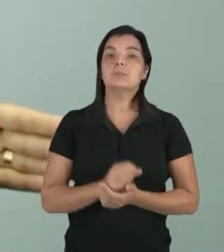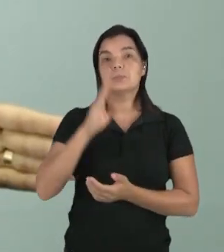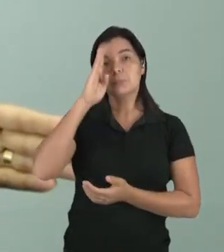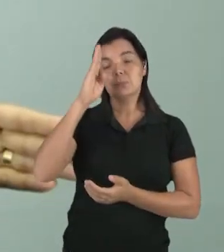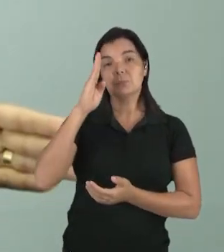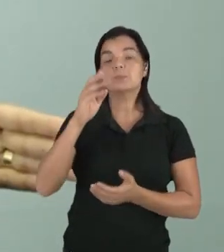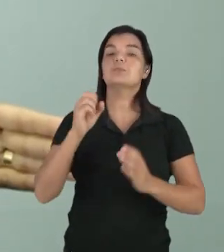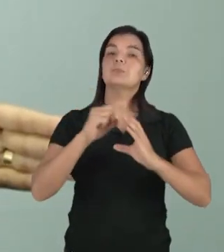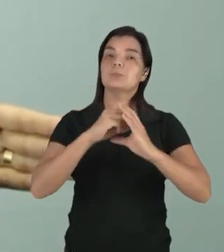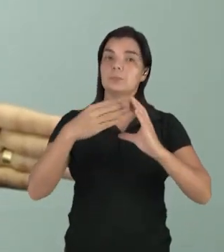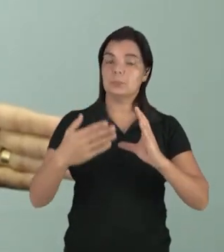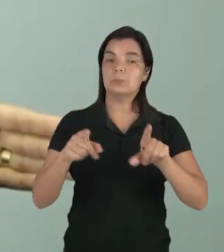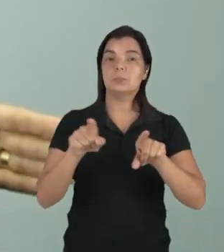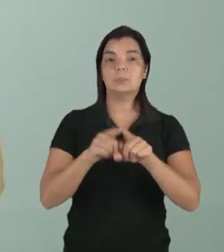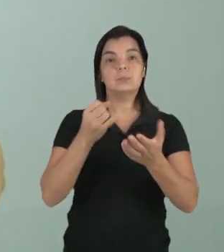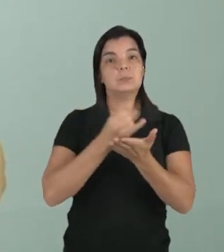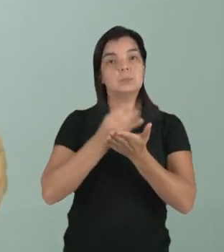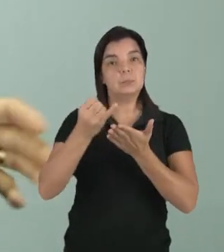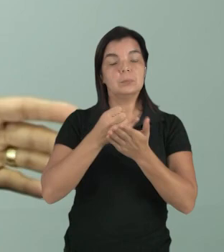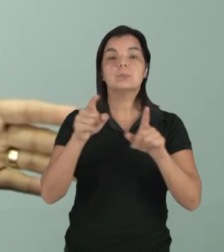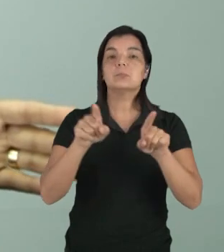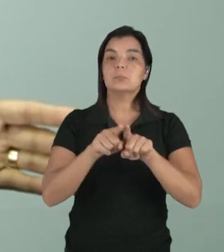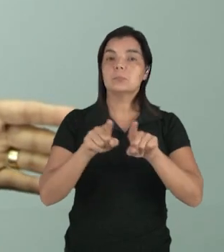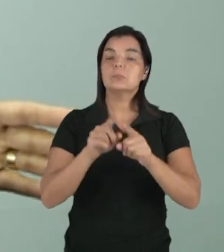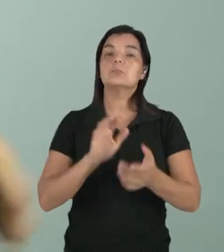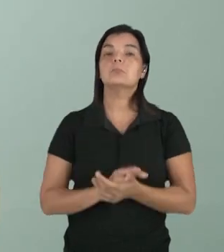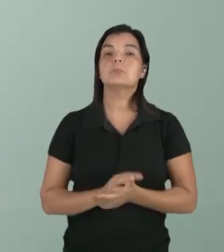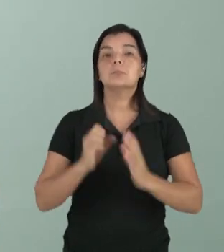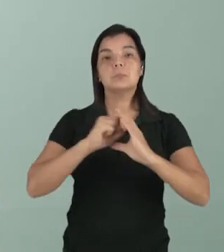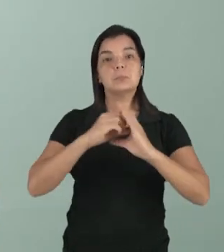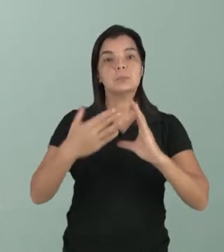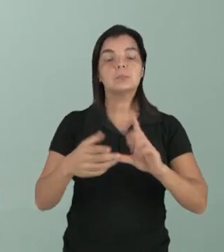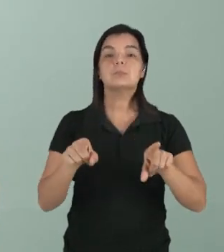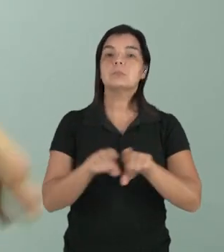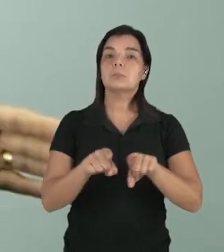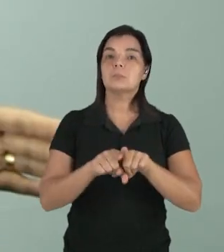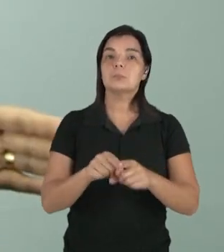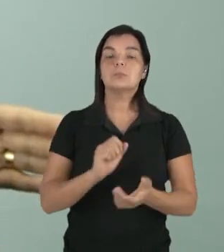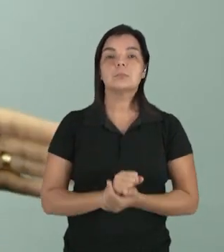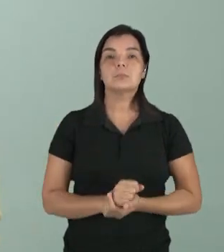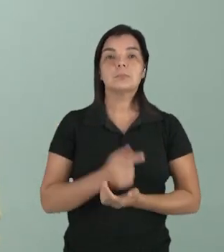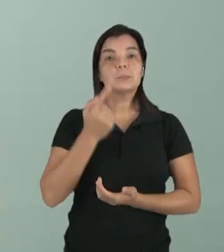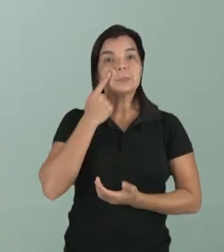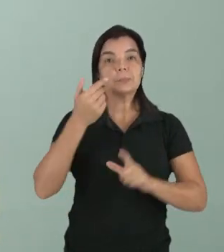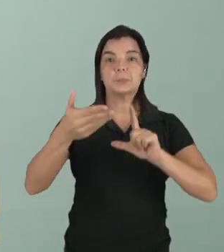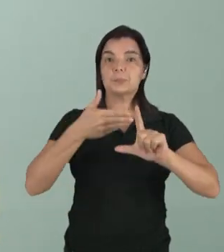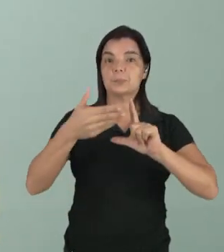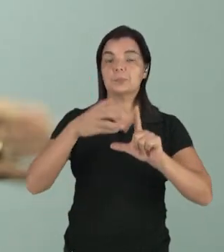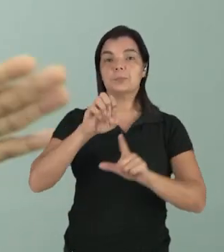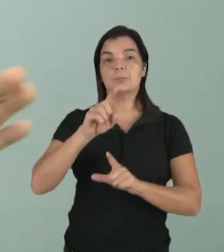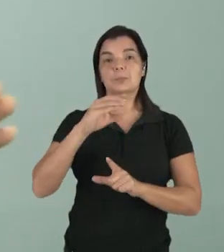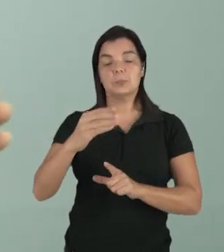as principais funções inorgânicas e as suas principais características. Não deixe de acessar a